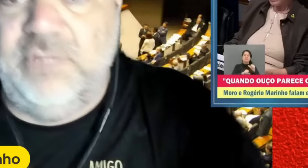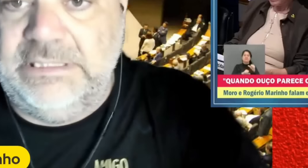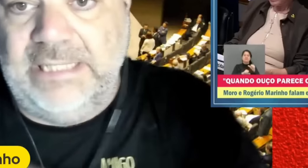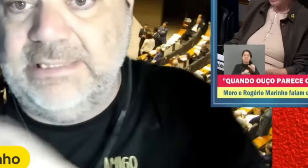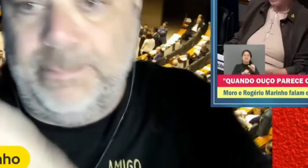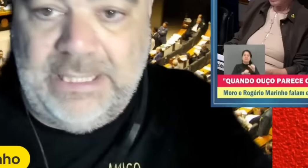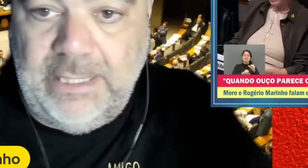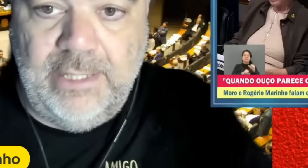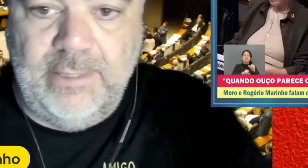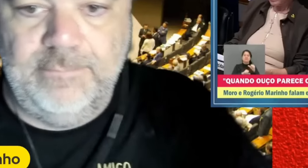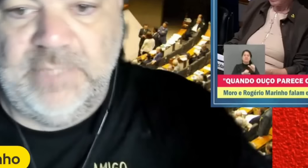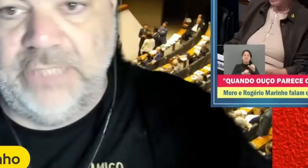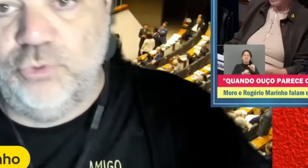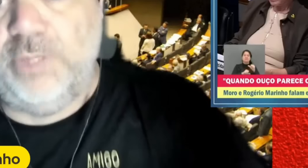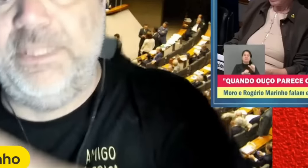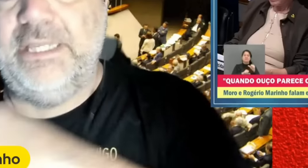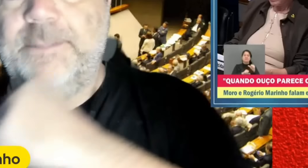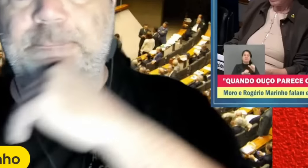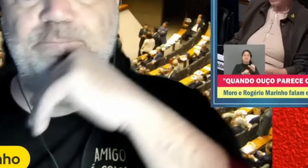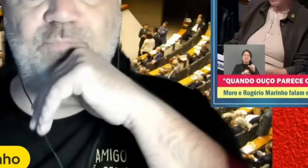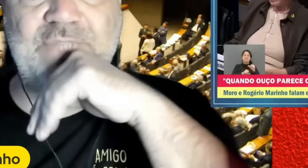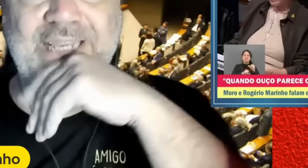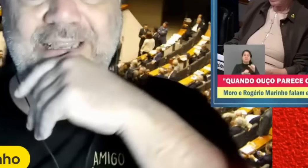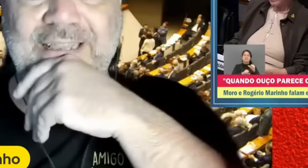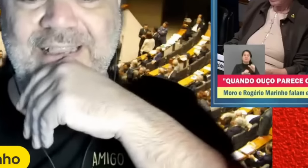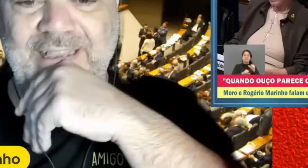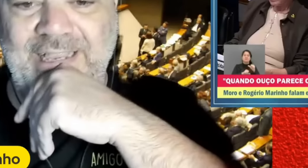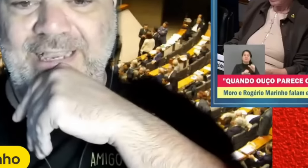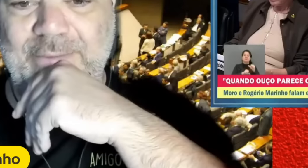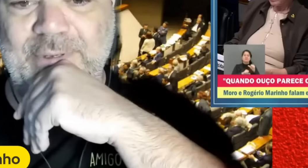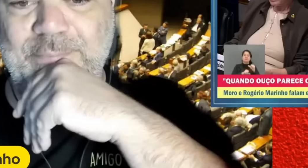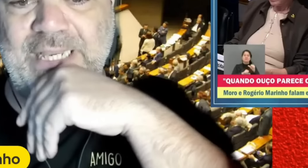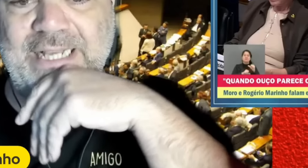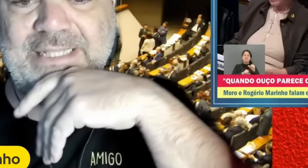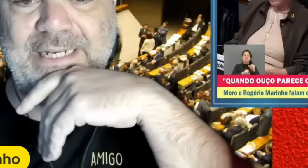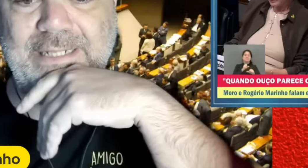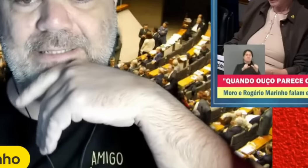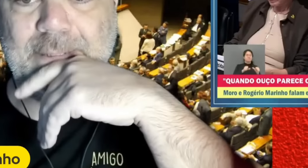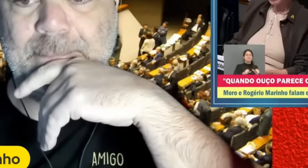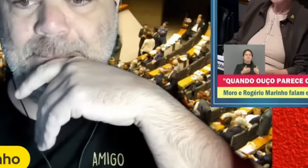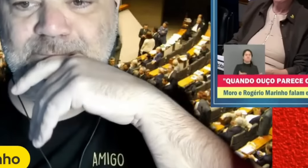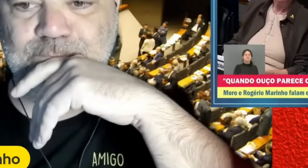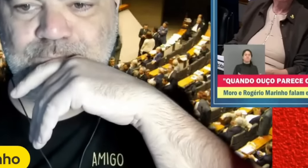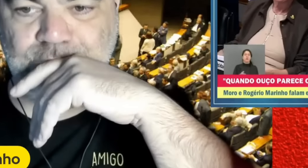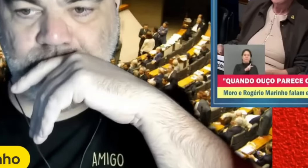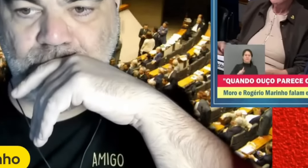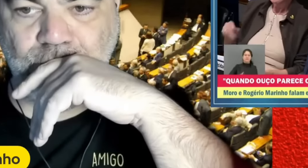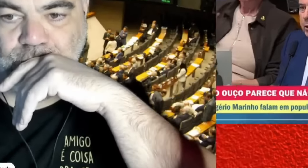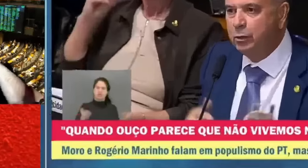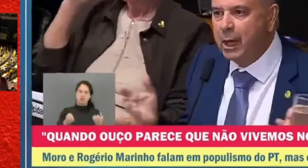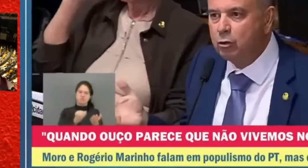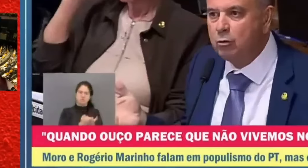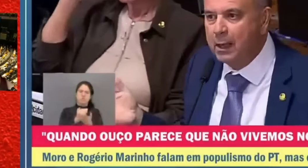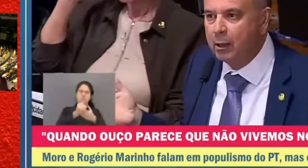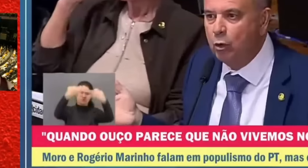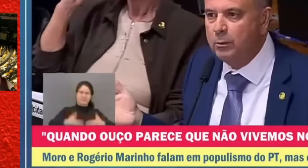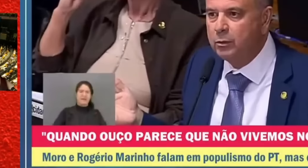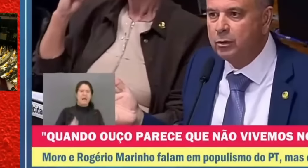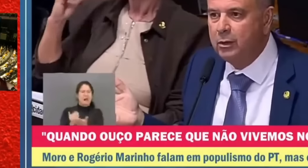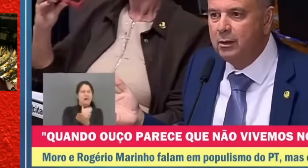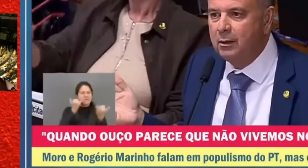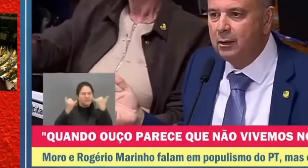2026 é PT é tudo é PT é uma piada a nossa reunião mostrando dados